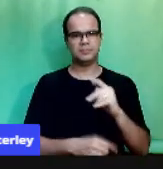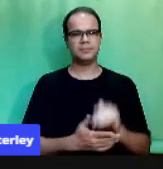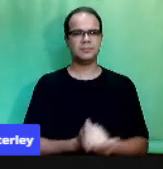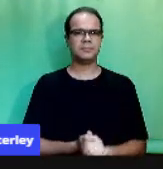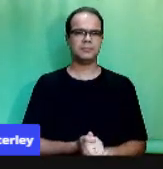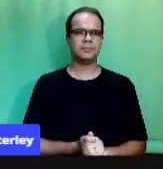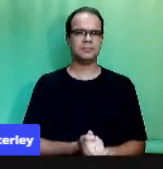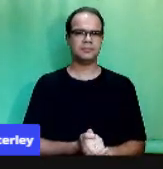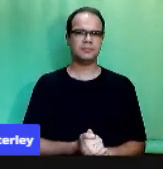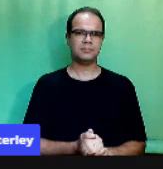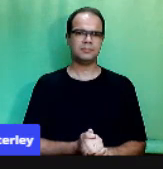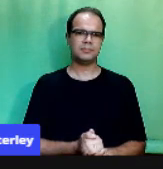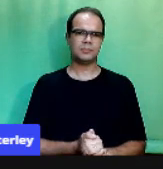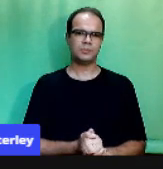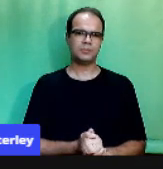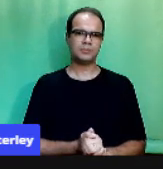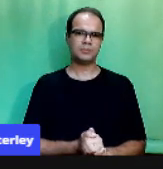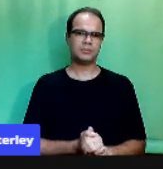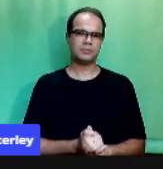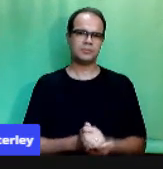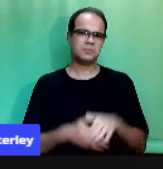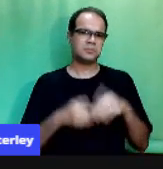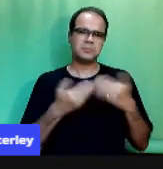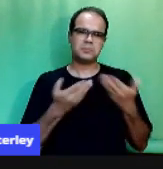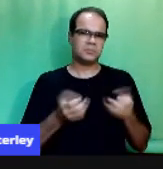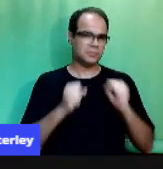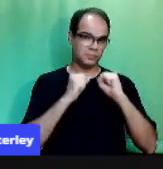do trabalho, seja ele